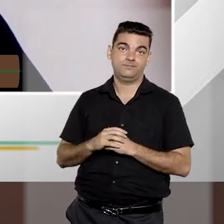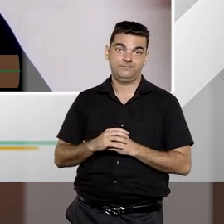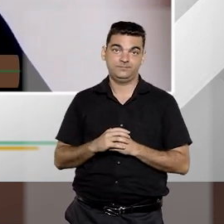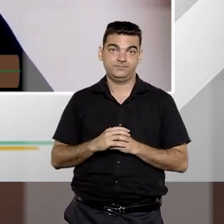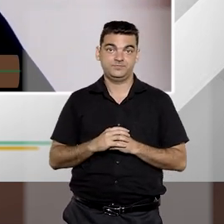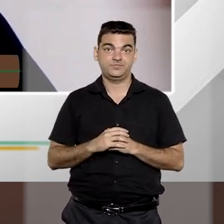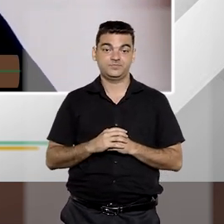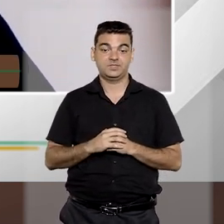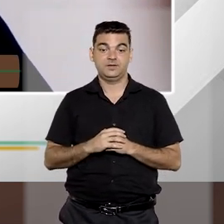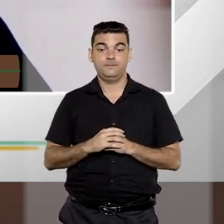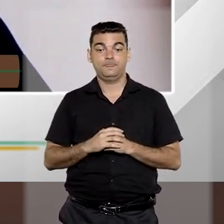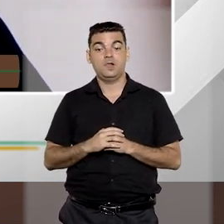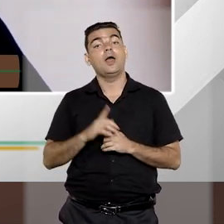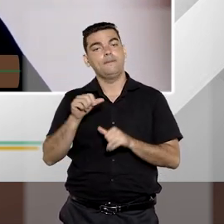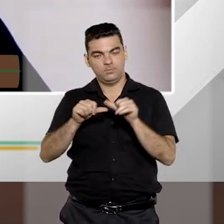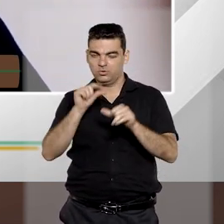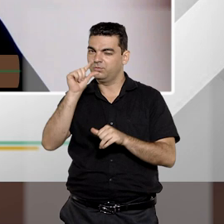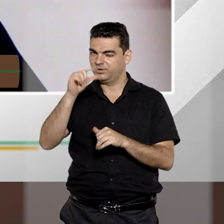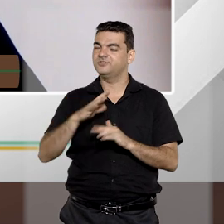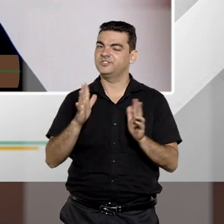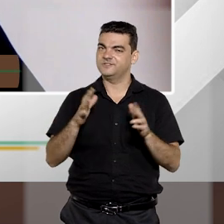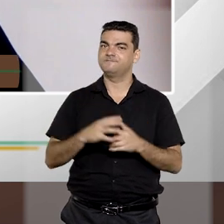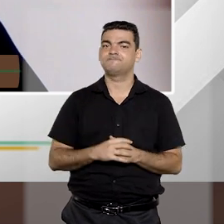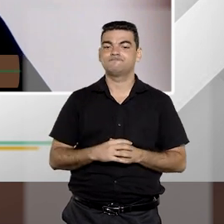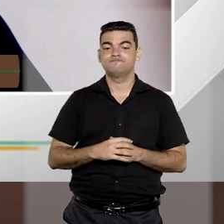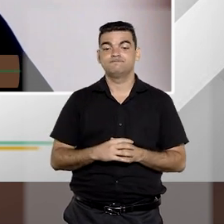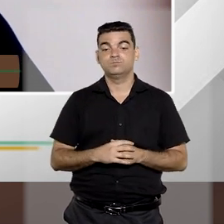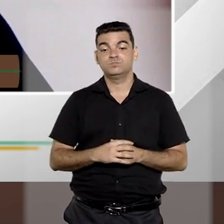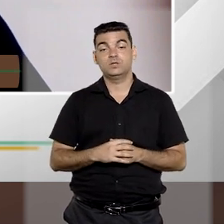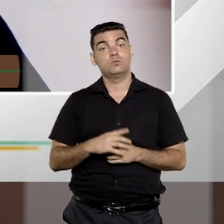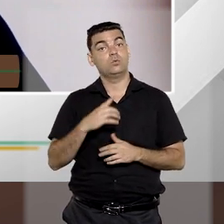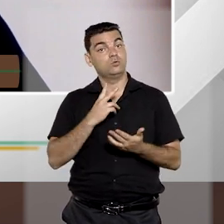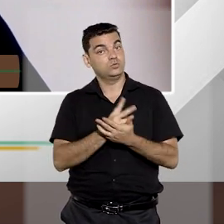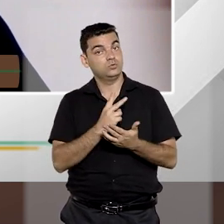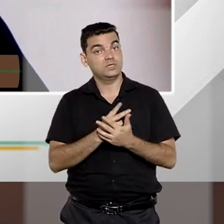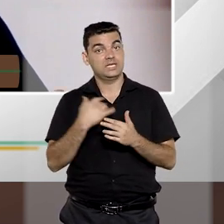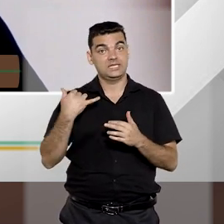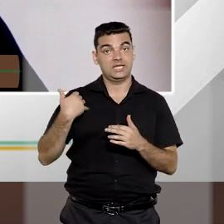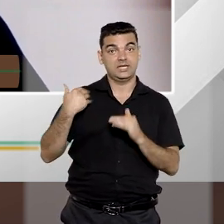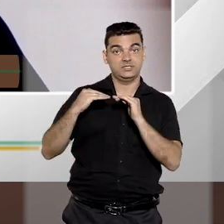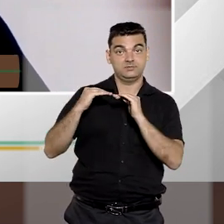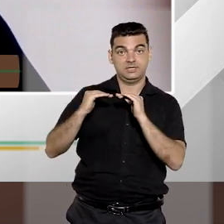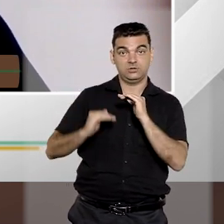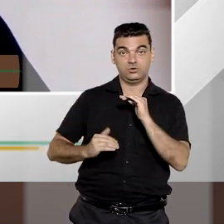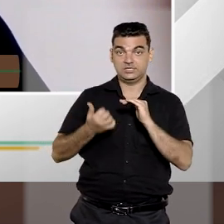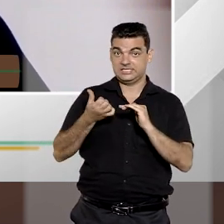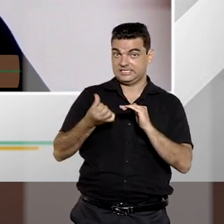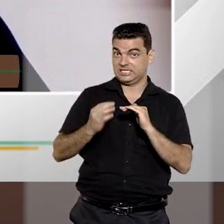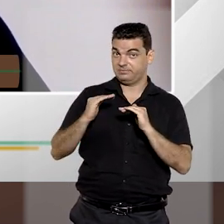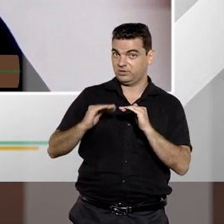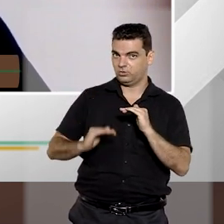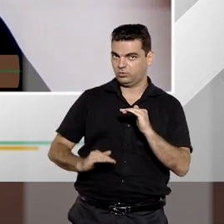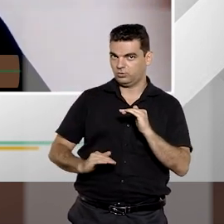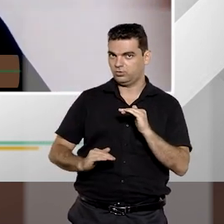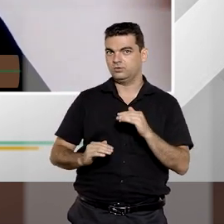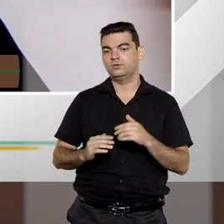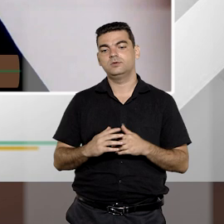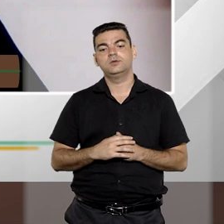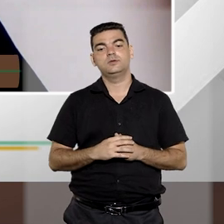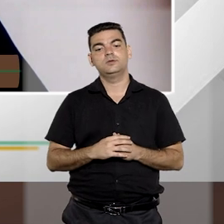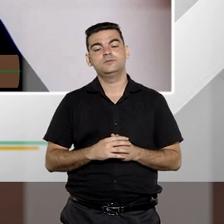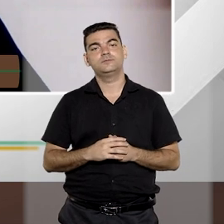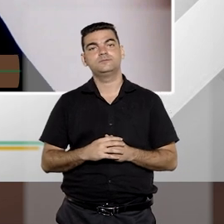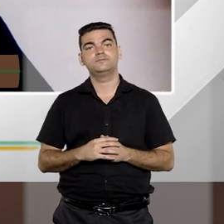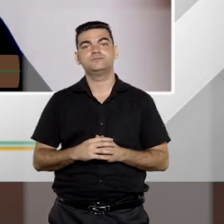ofício. Sofreu também modificação. Então, permaneceu a previsão dos menores entre 16 anos completos e os 18